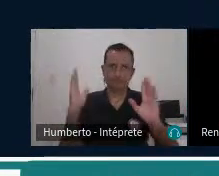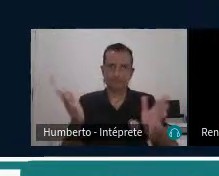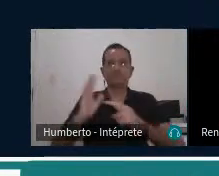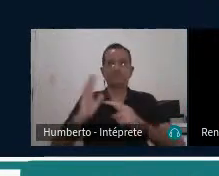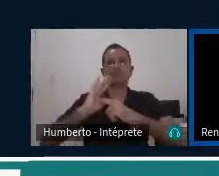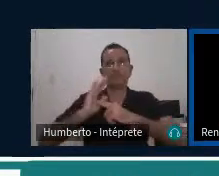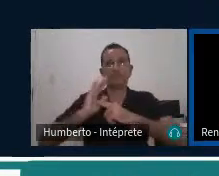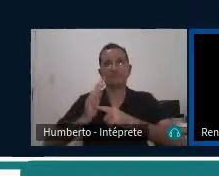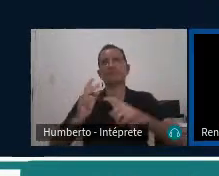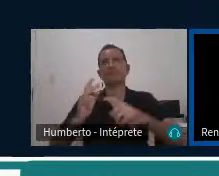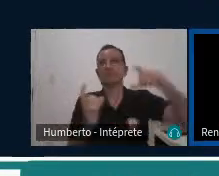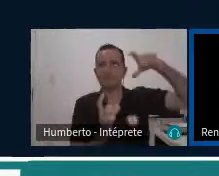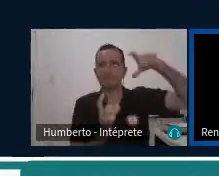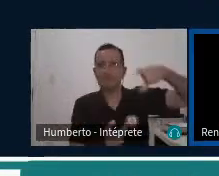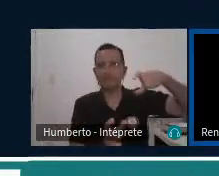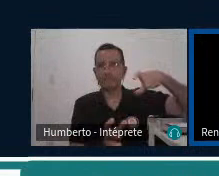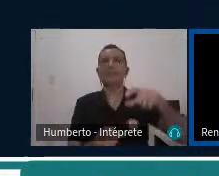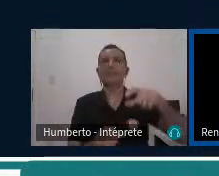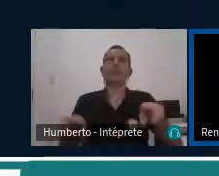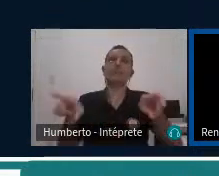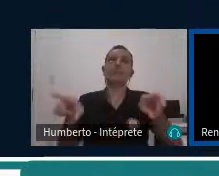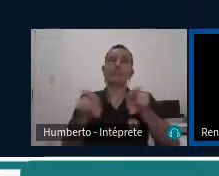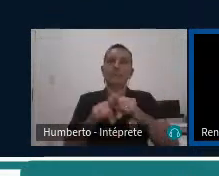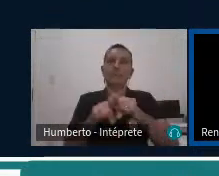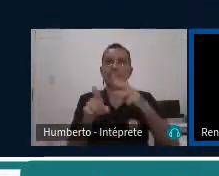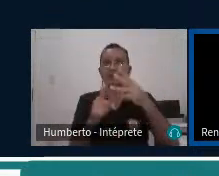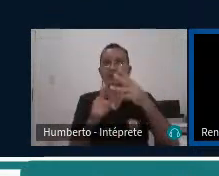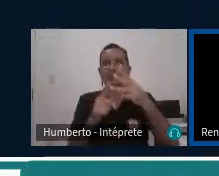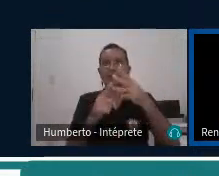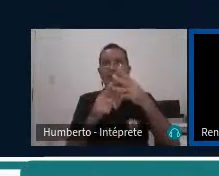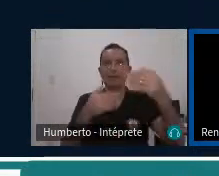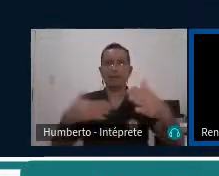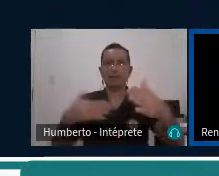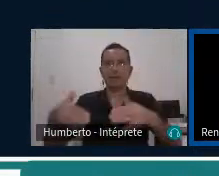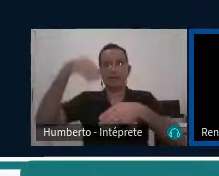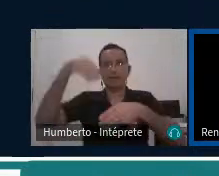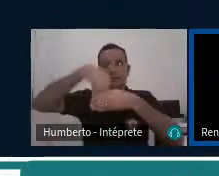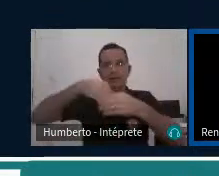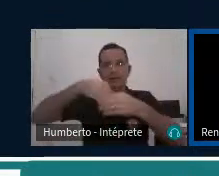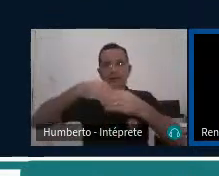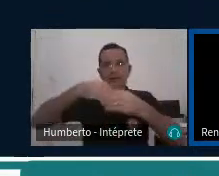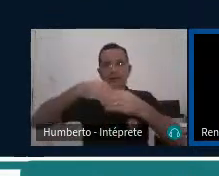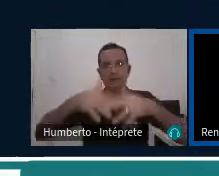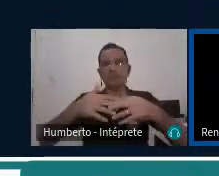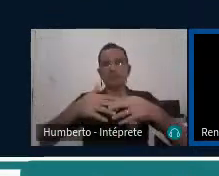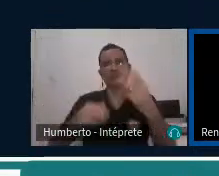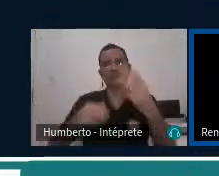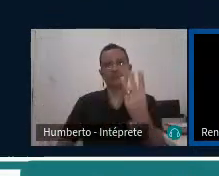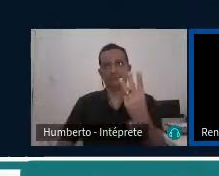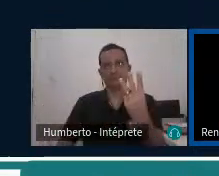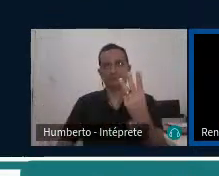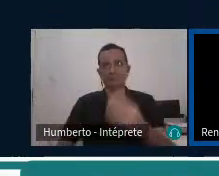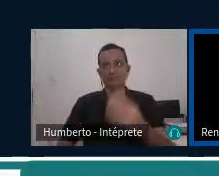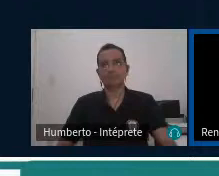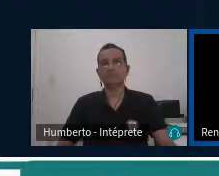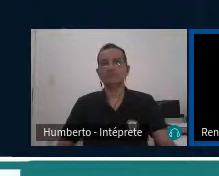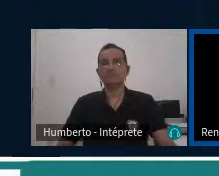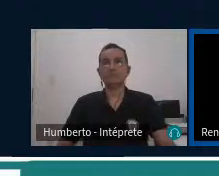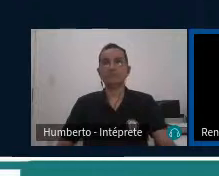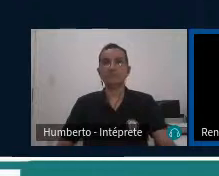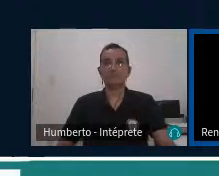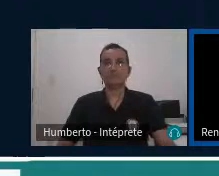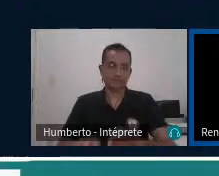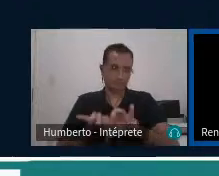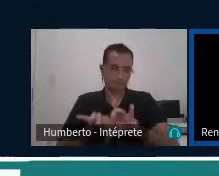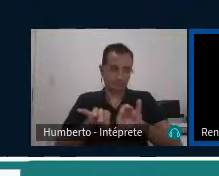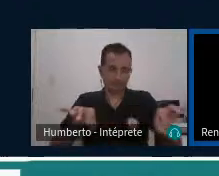o redutor. A gente passou do motor, passou do redutor. Só que a gente ainda tem que... Quando sai do redutor 2,7 rotações